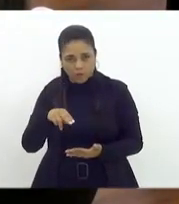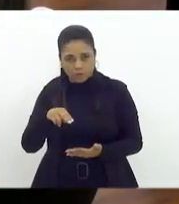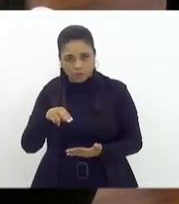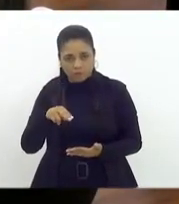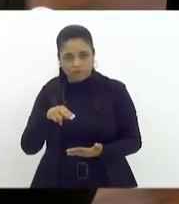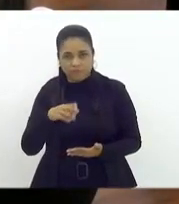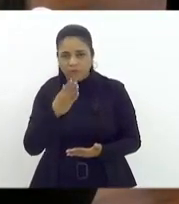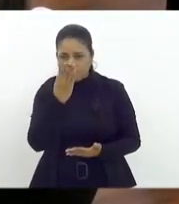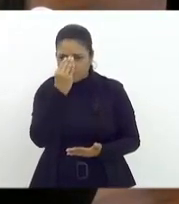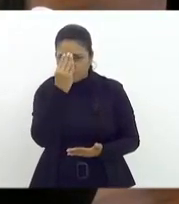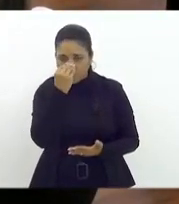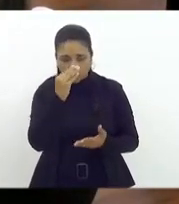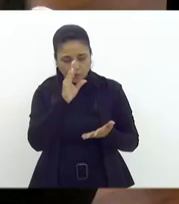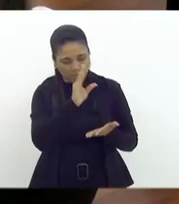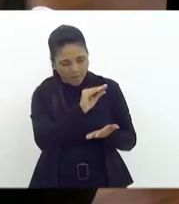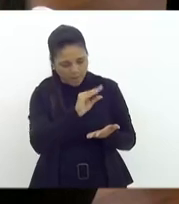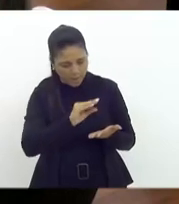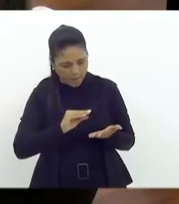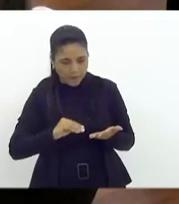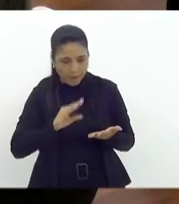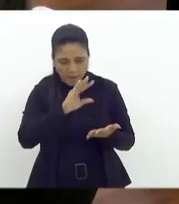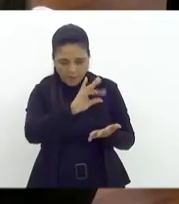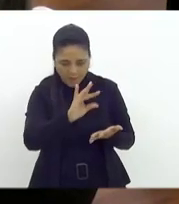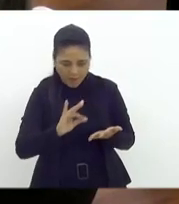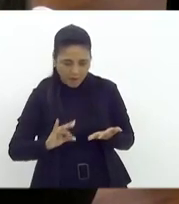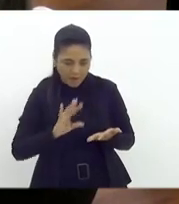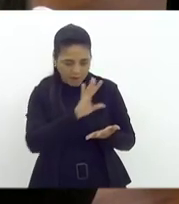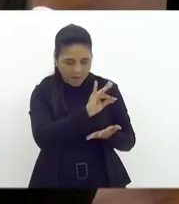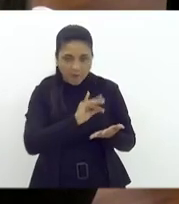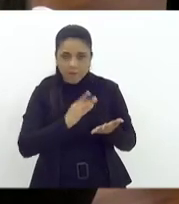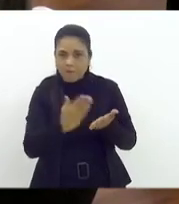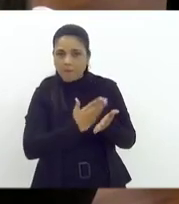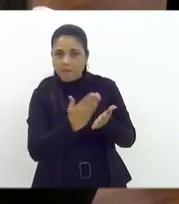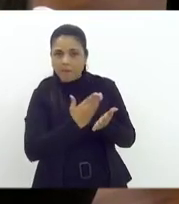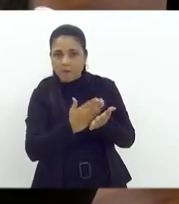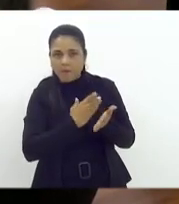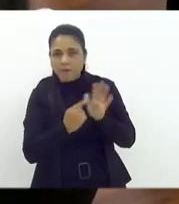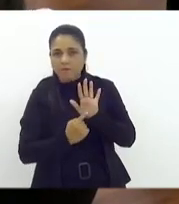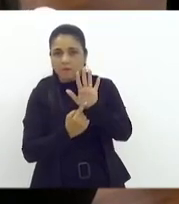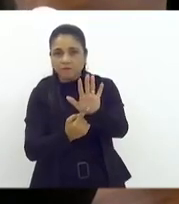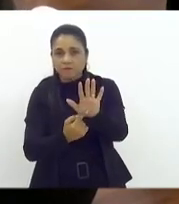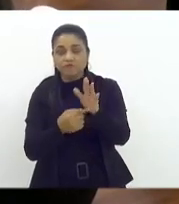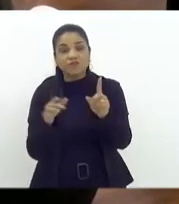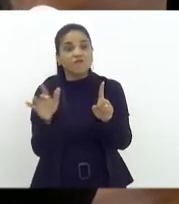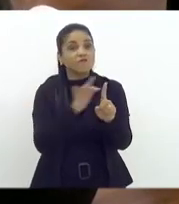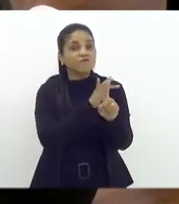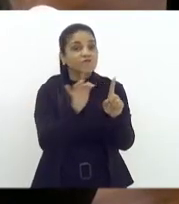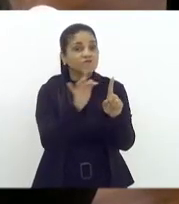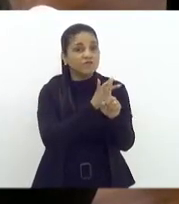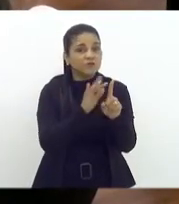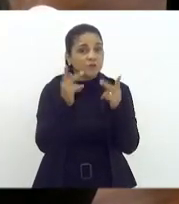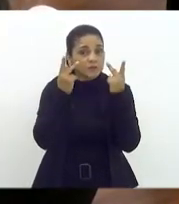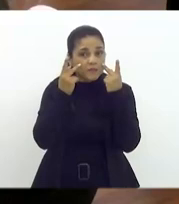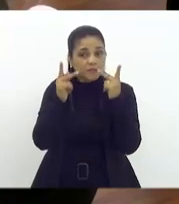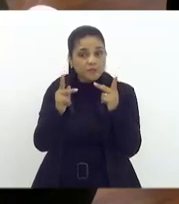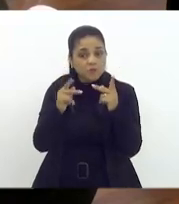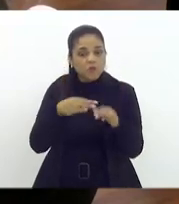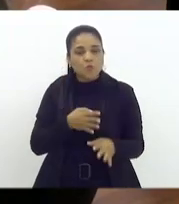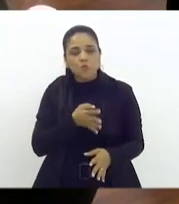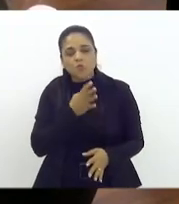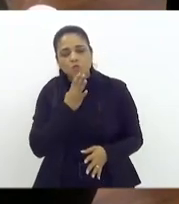enfim agrupadas e muitas vezes apresentadas para as vítimas e testemunhas para que elas